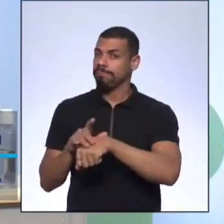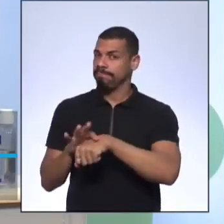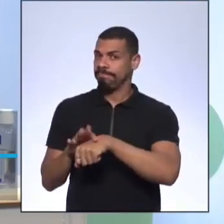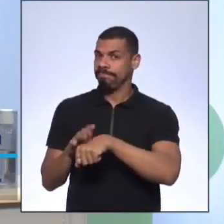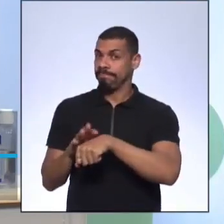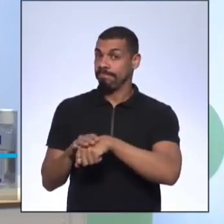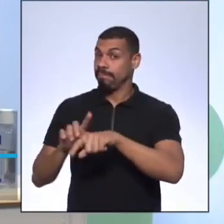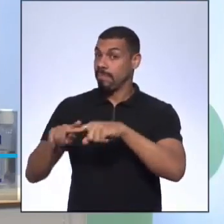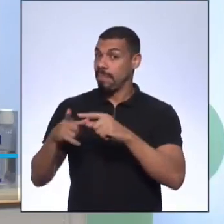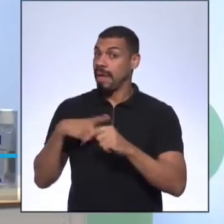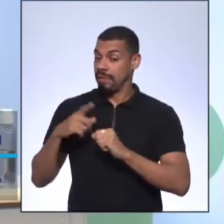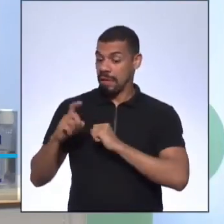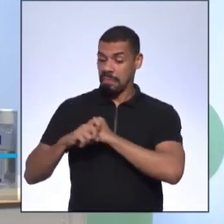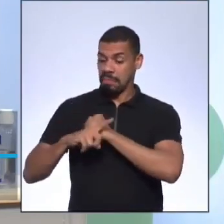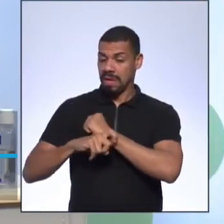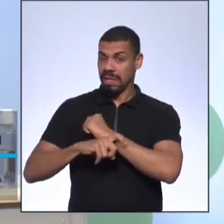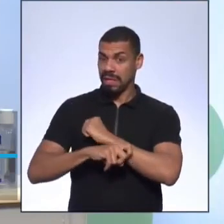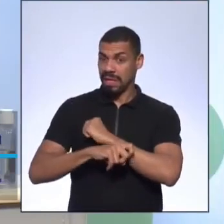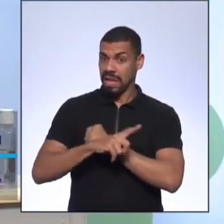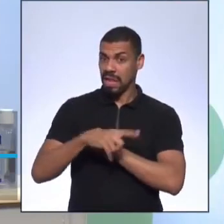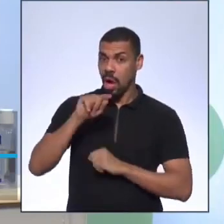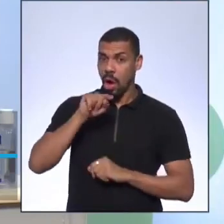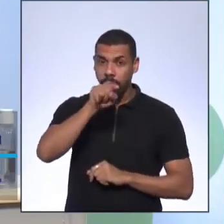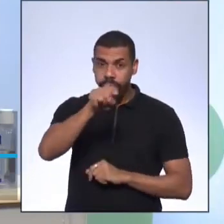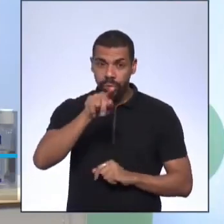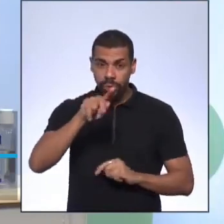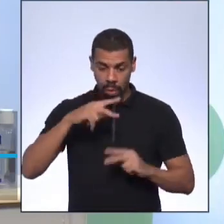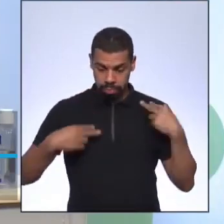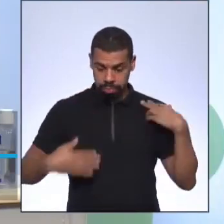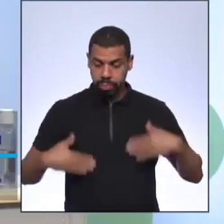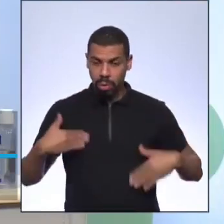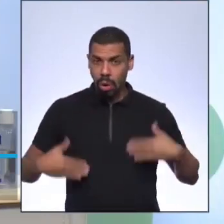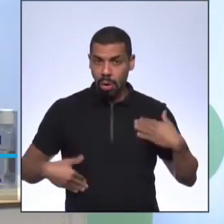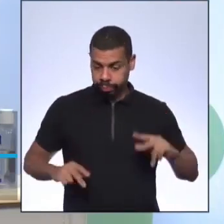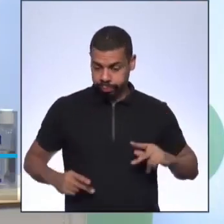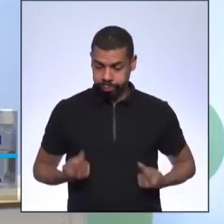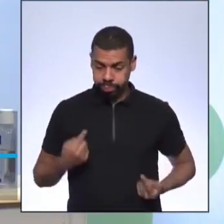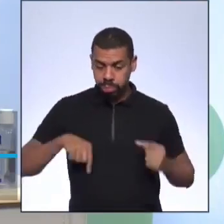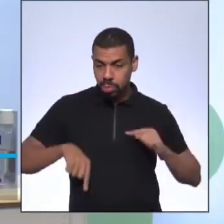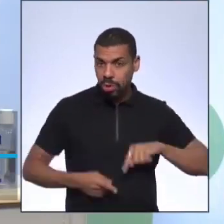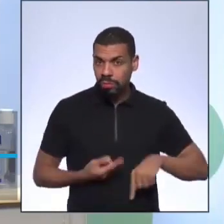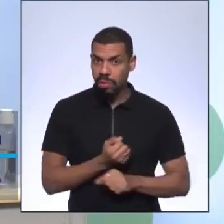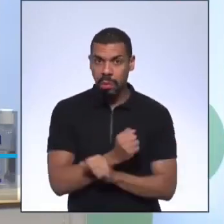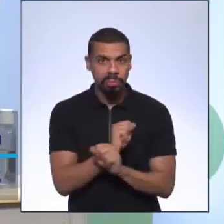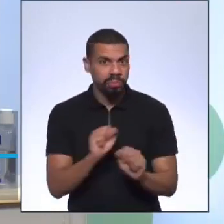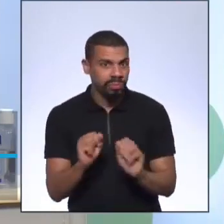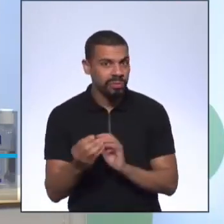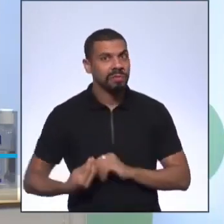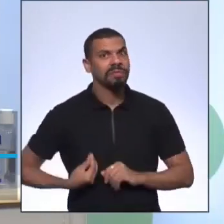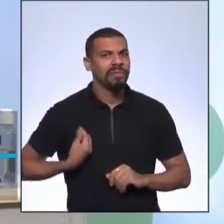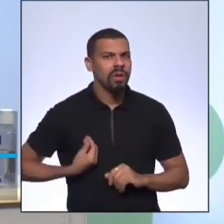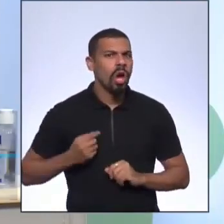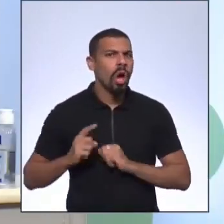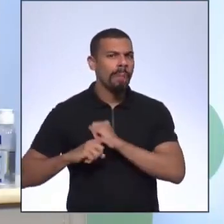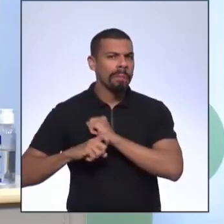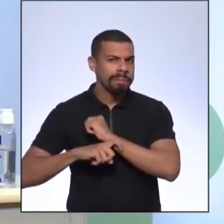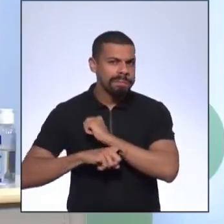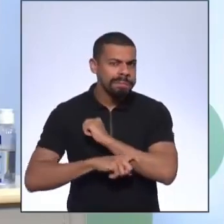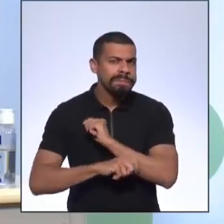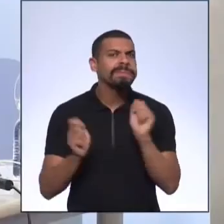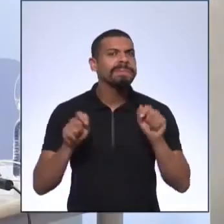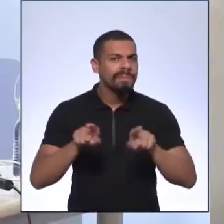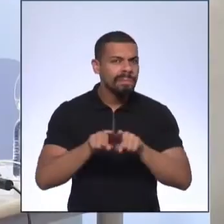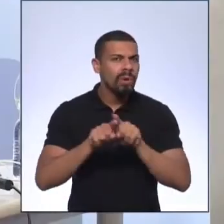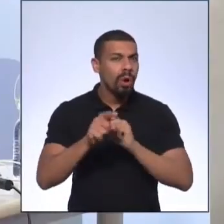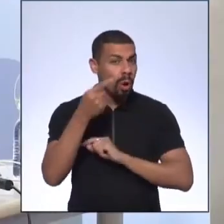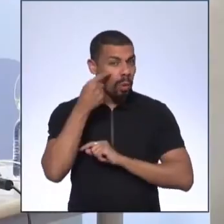sabem que sem as bactérias presentes no seu organismo, eles não estariam vivos. E sem essas bactérias também, nós vamos ver